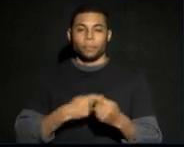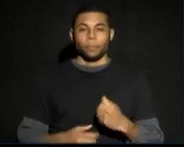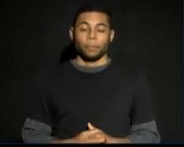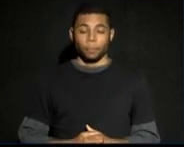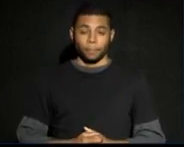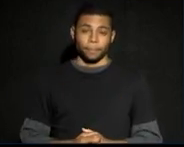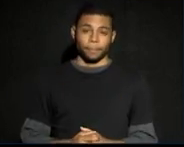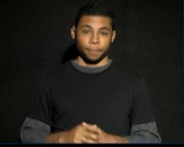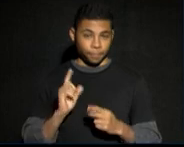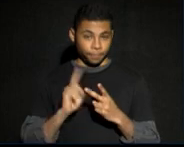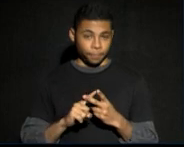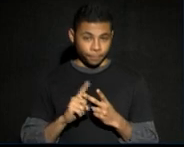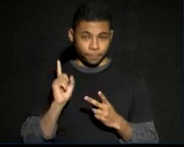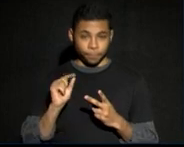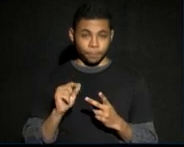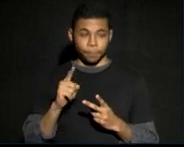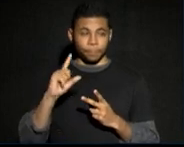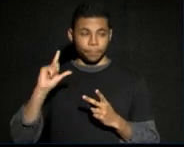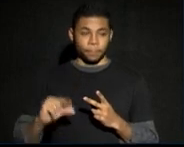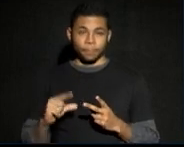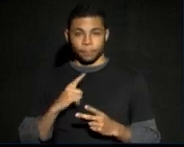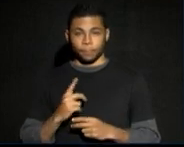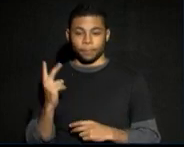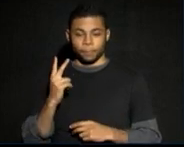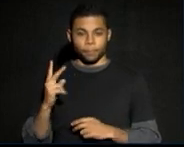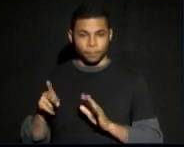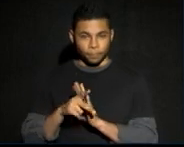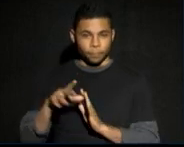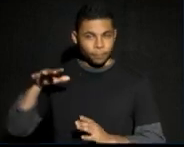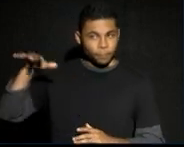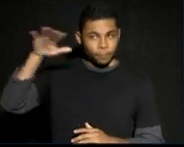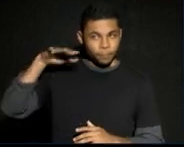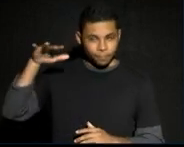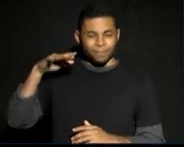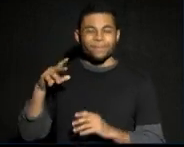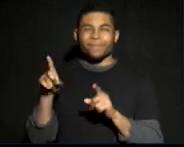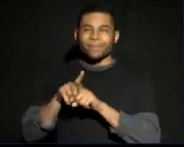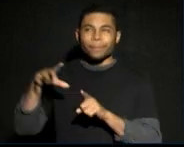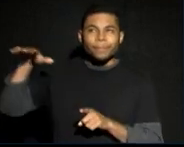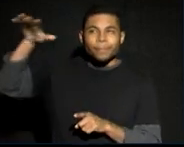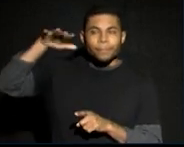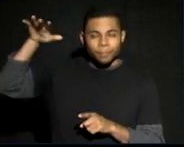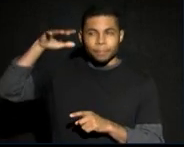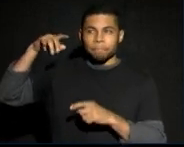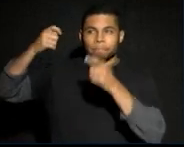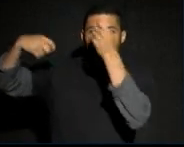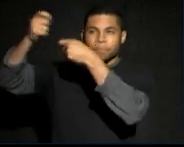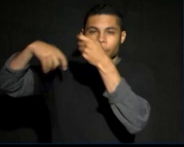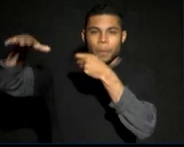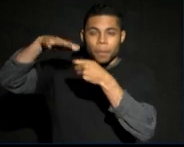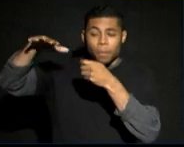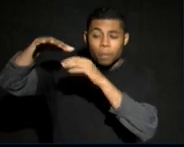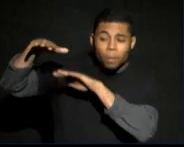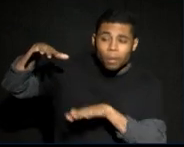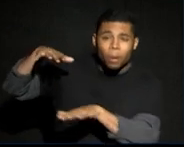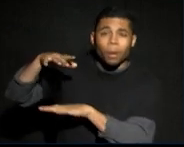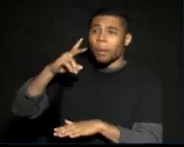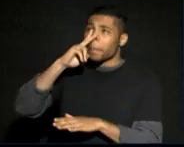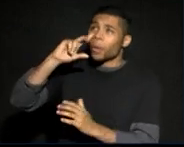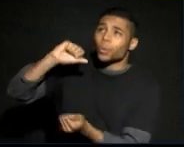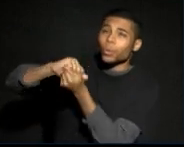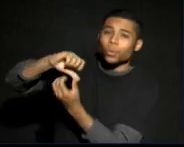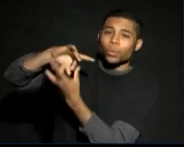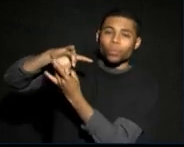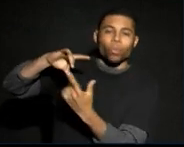e a segunda coisa que acontece aqui ao reduzir esse segundo andar no mercado os bancos estão no andar de baixo então não trabalhando conjuntamente